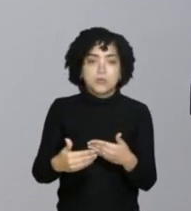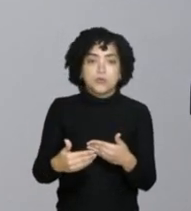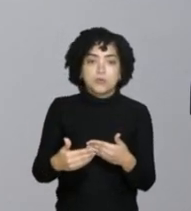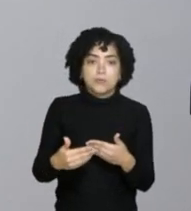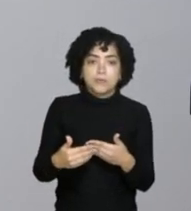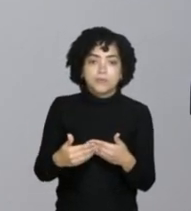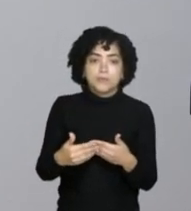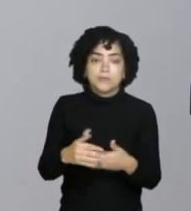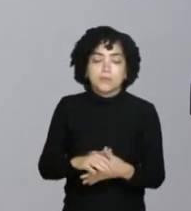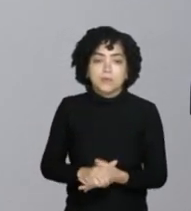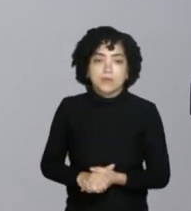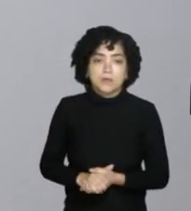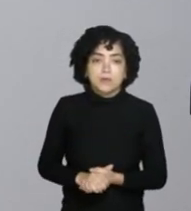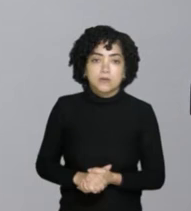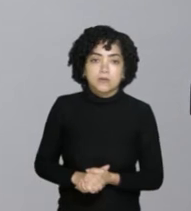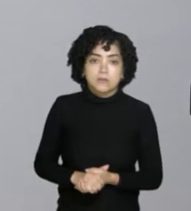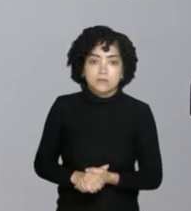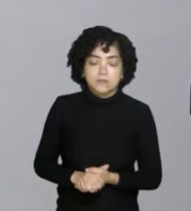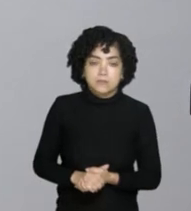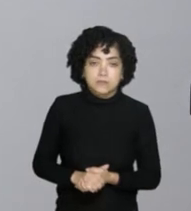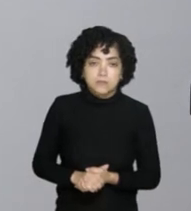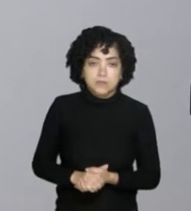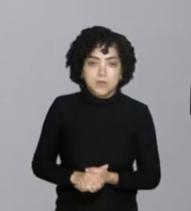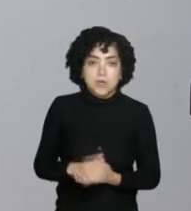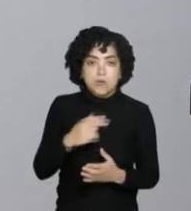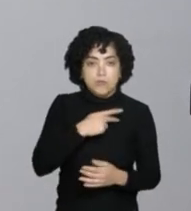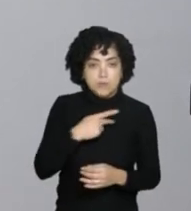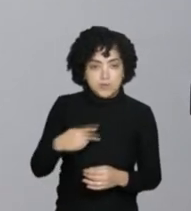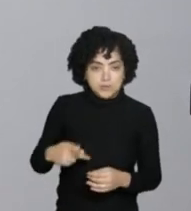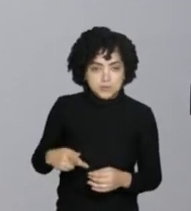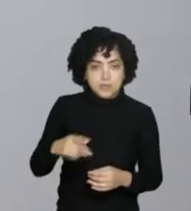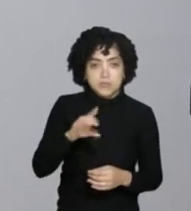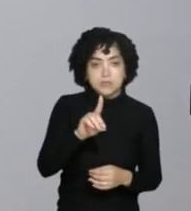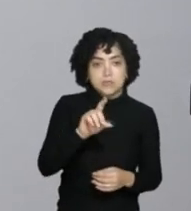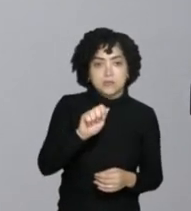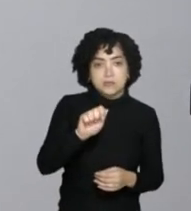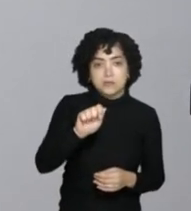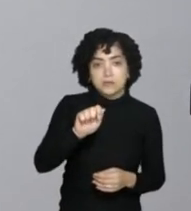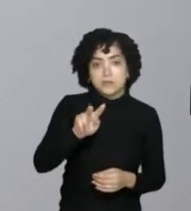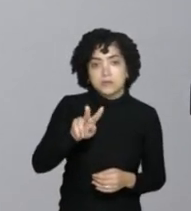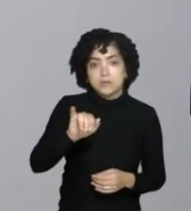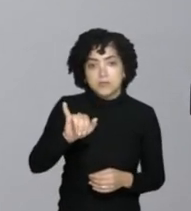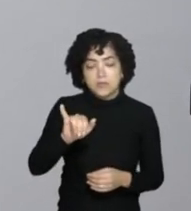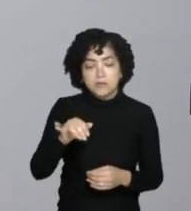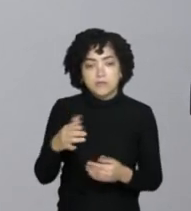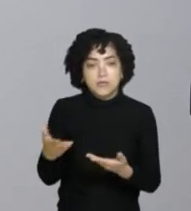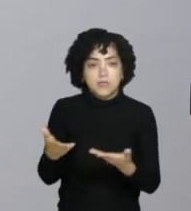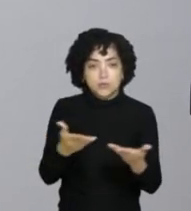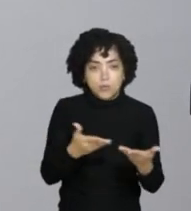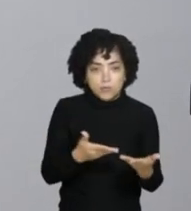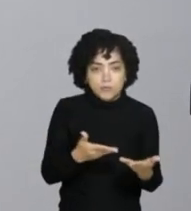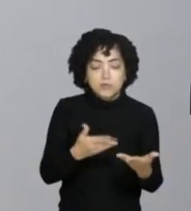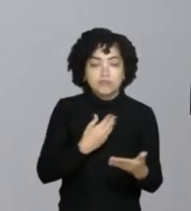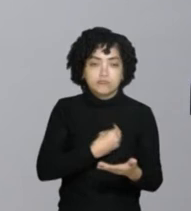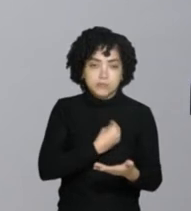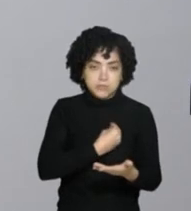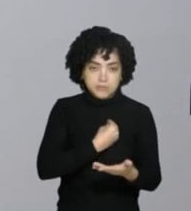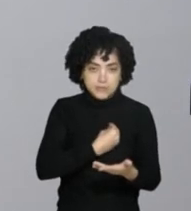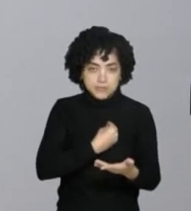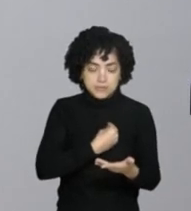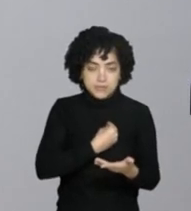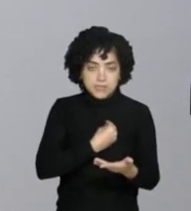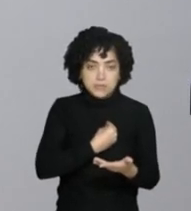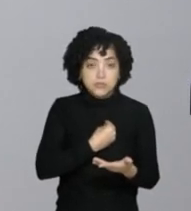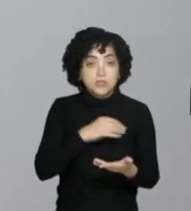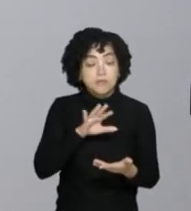Roberto Leal, né? Com o presidente Davi, da comissão, receber um convite, se dá, a gente vai estar presente também. Mas